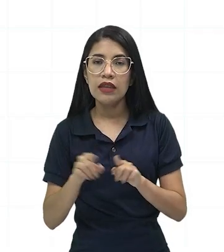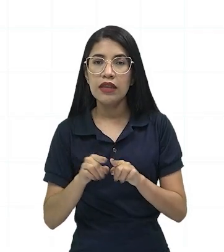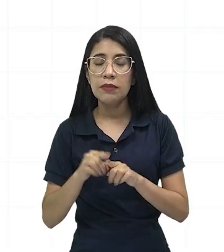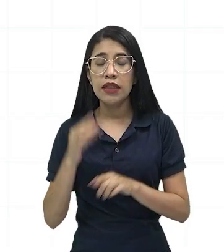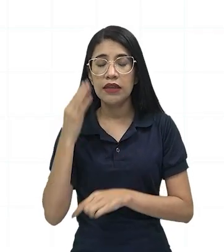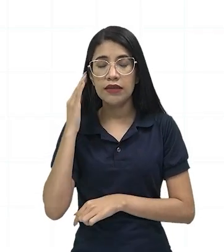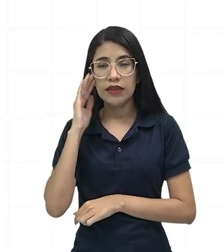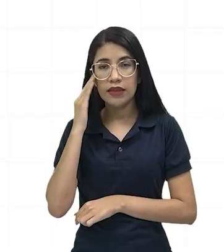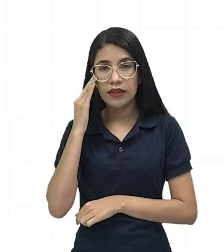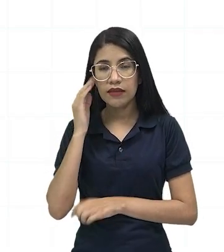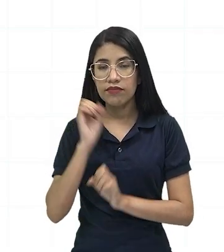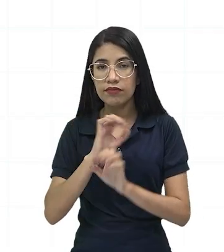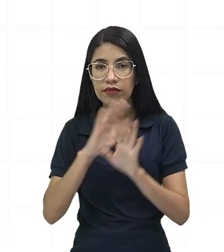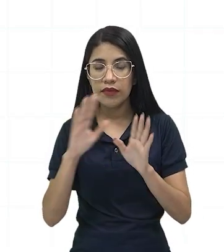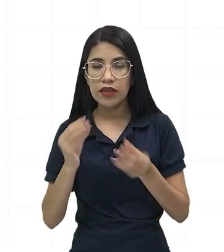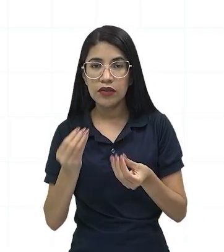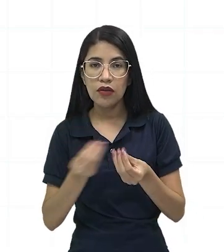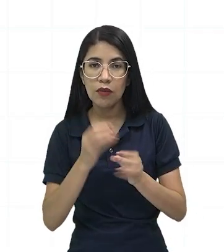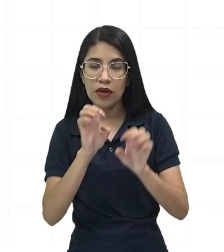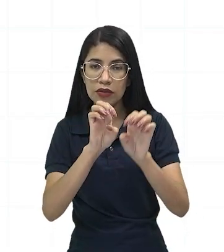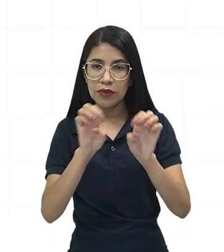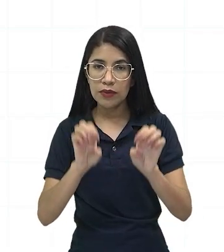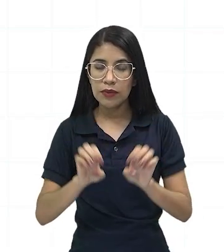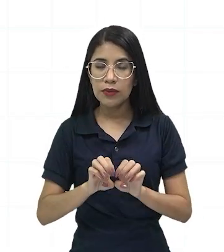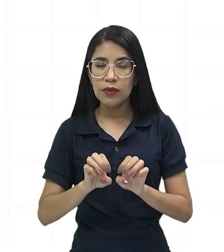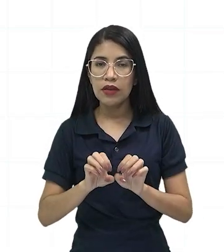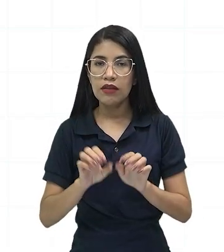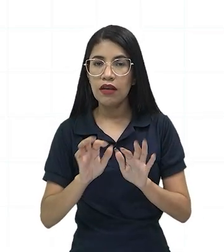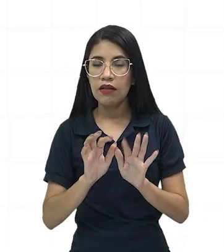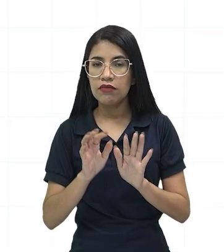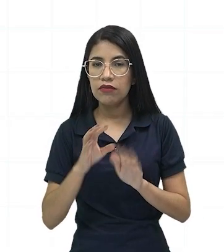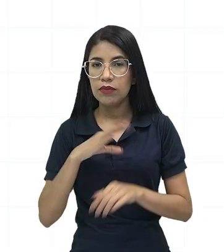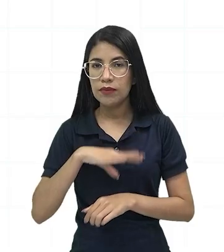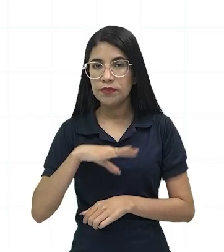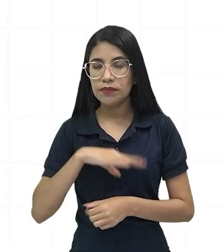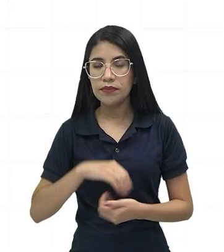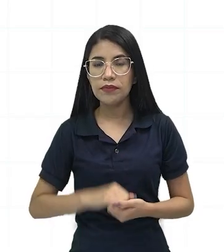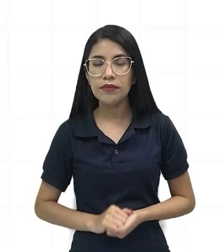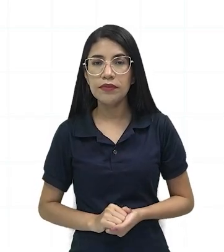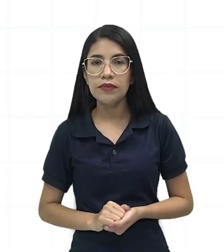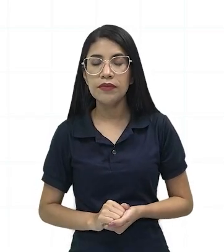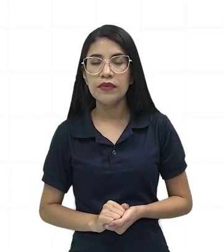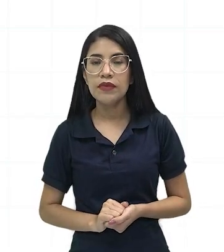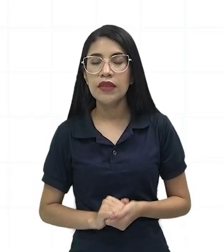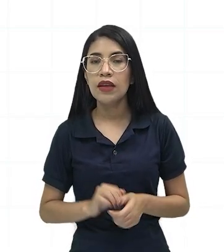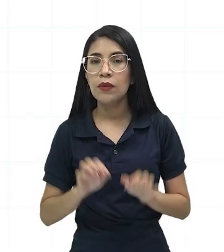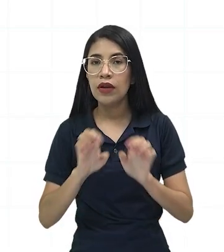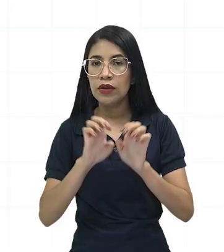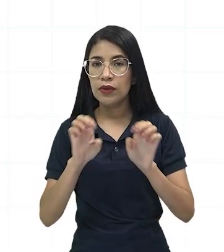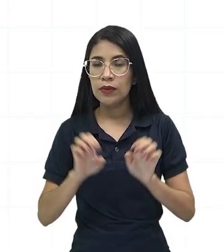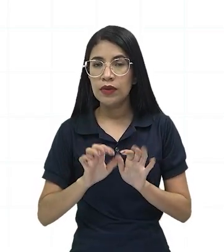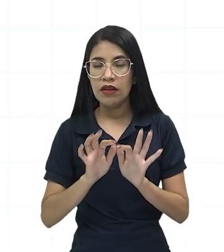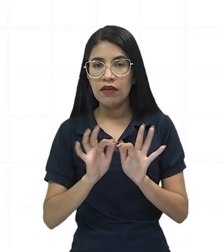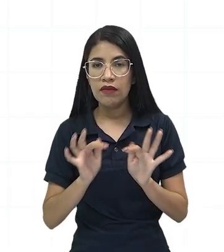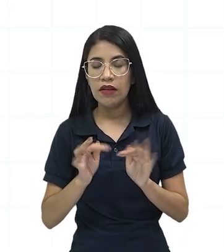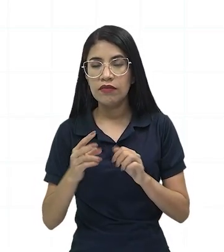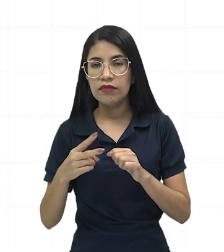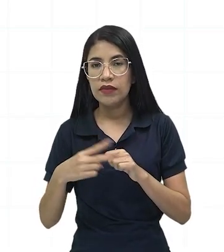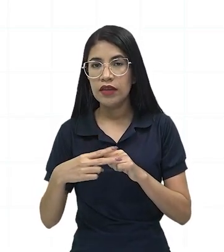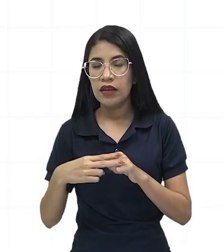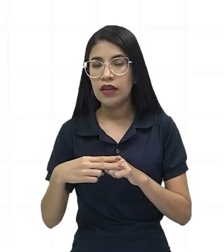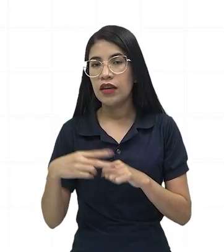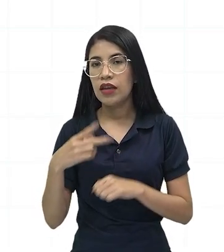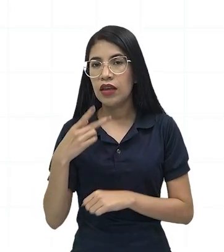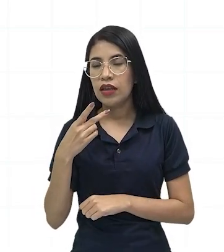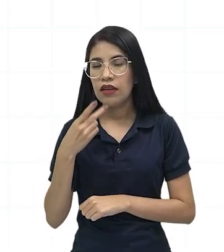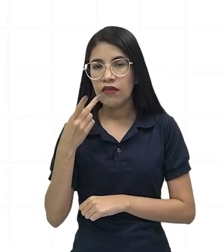na verdade, essas estruturas. Então a estrutura verbal, na fala ela se estabelece naturalmente